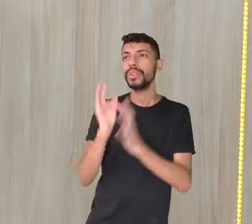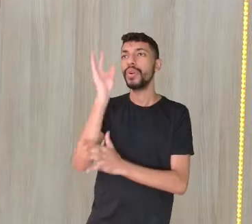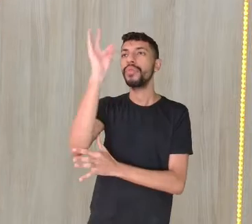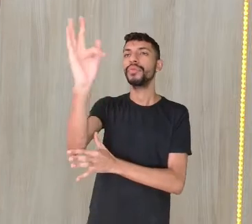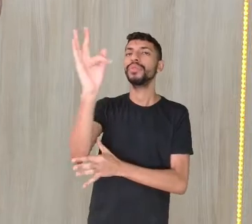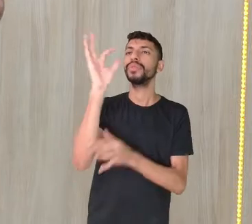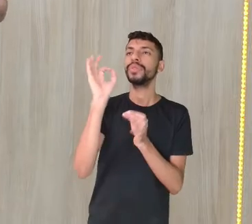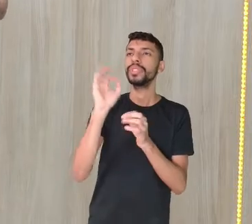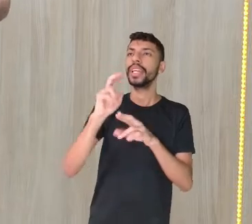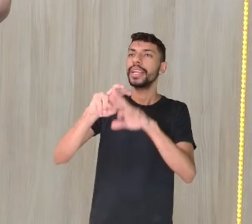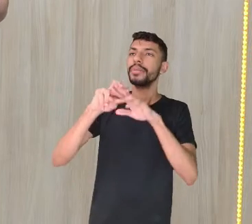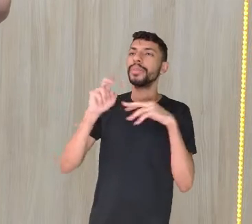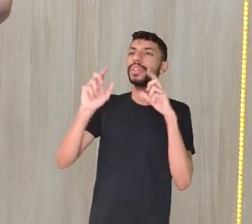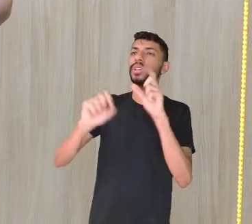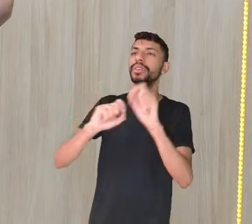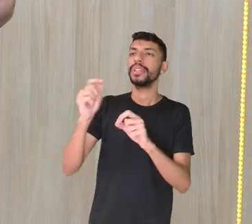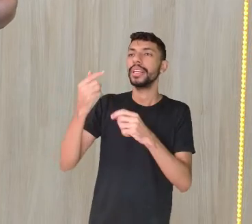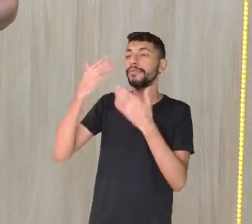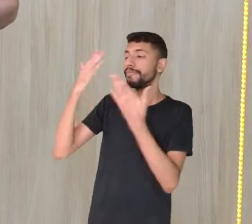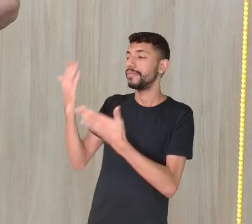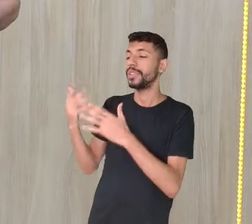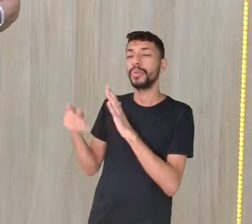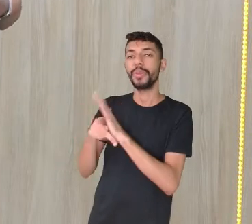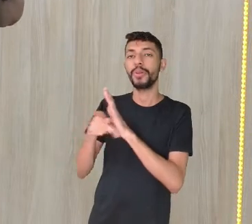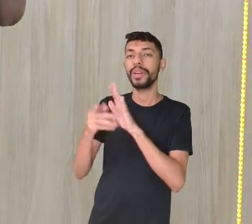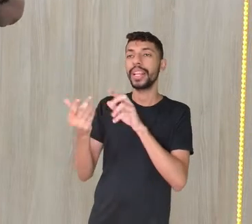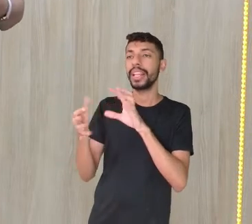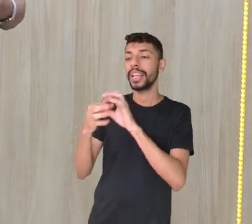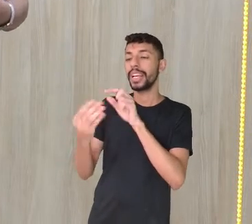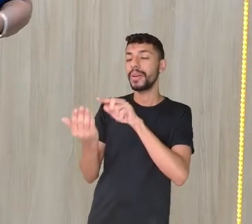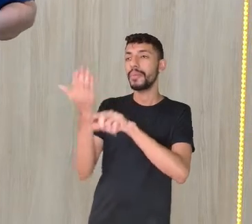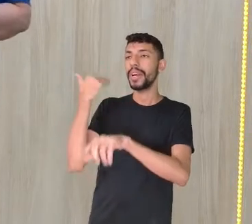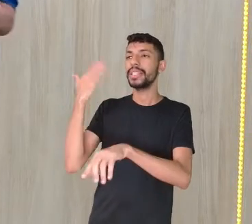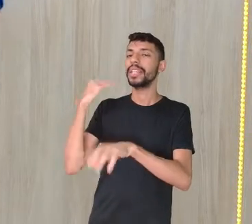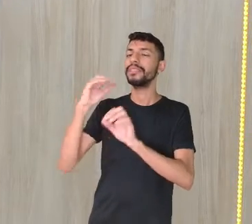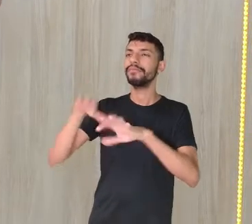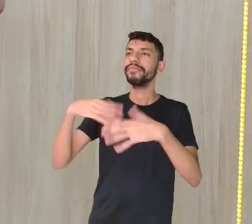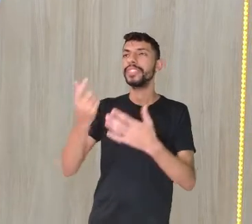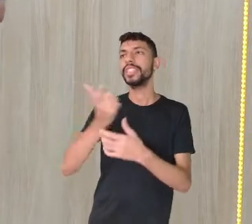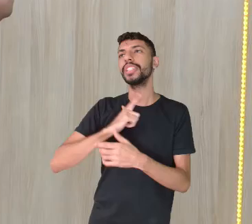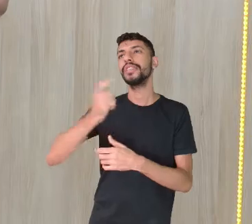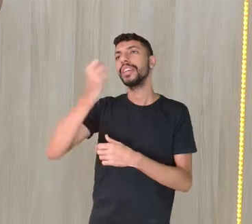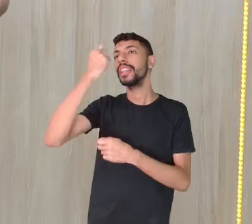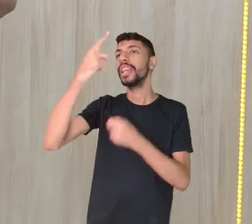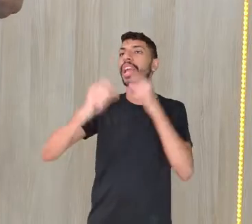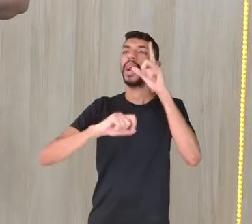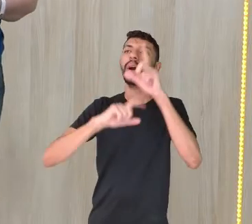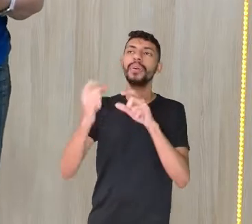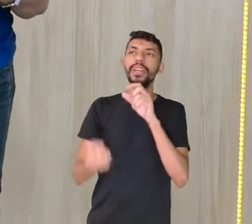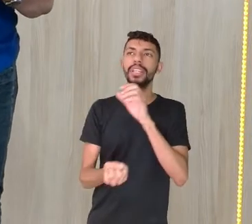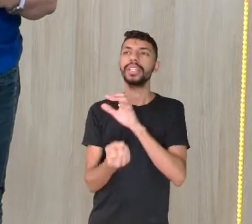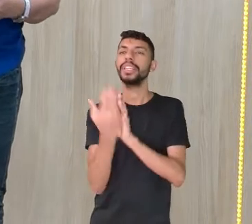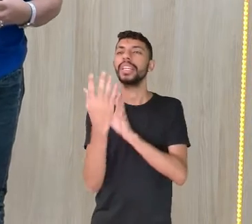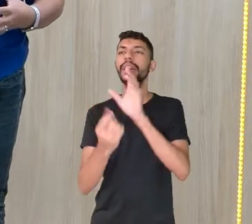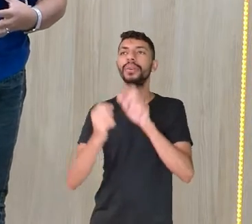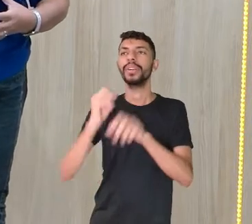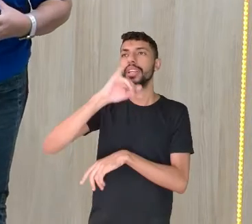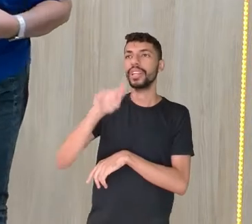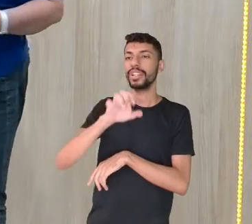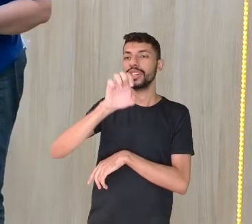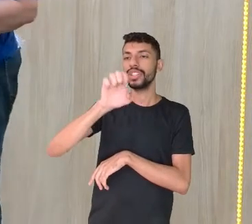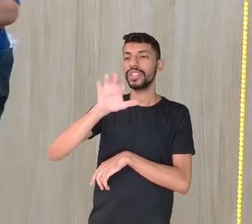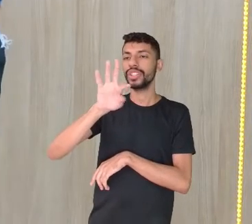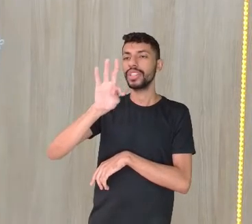aquele episódio era em relação ao passado. E eles tiveram a brilhante ideia de construir aí os Jackson, uma família,